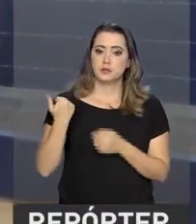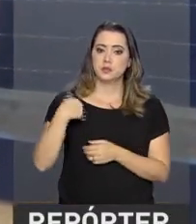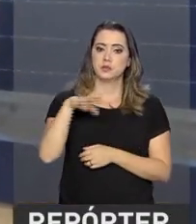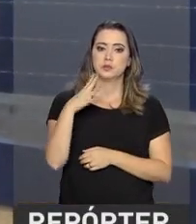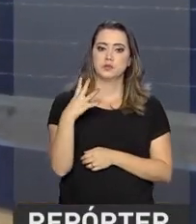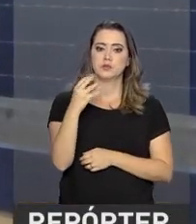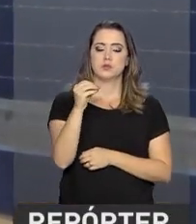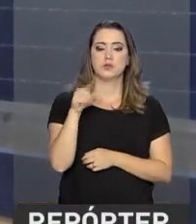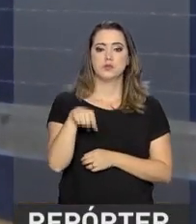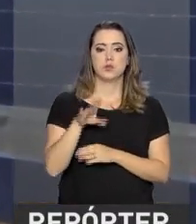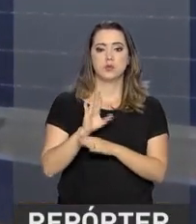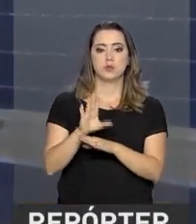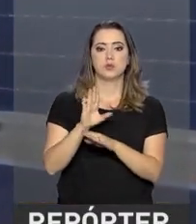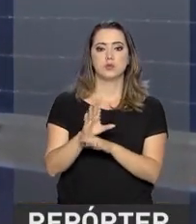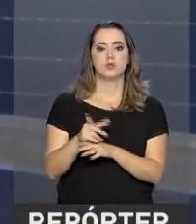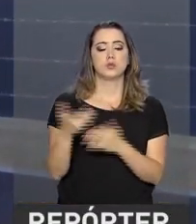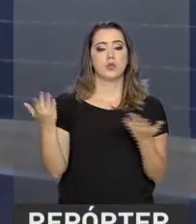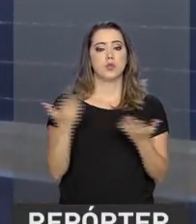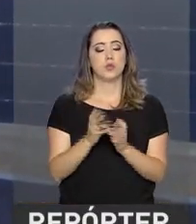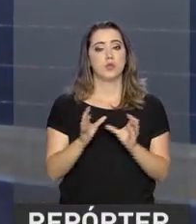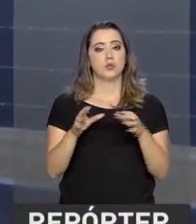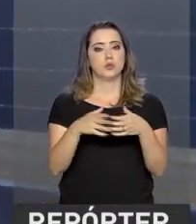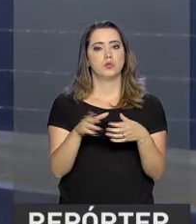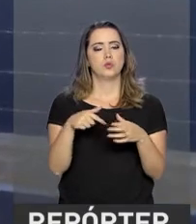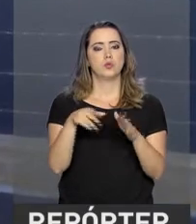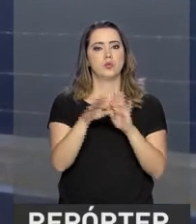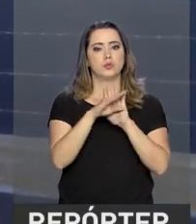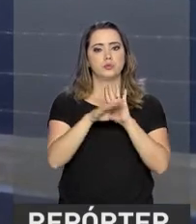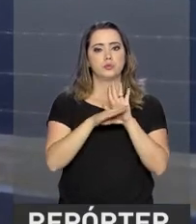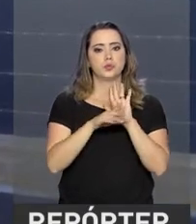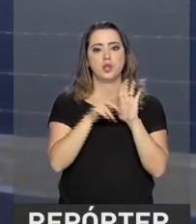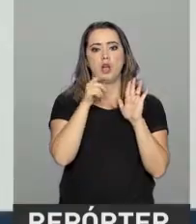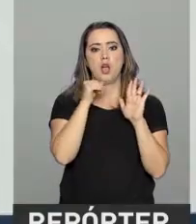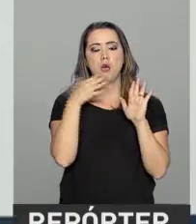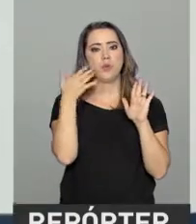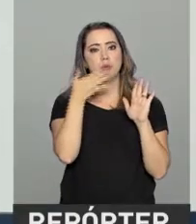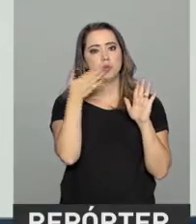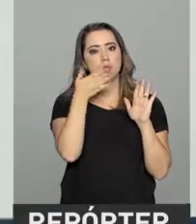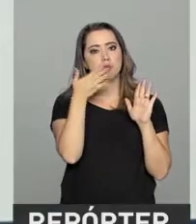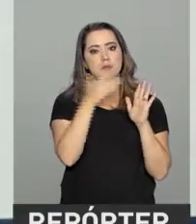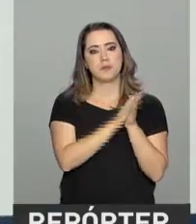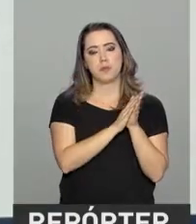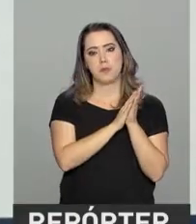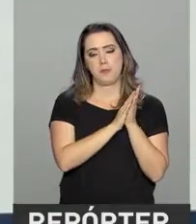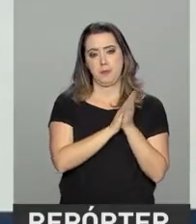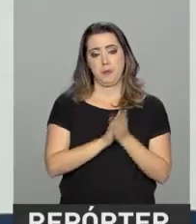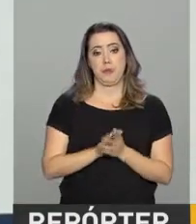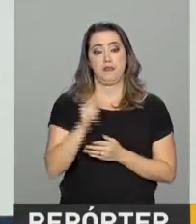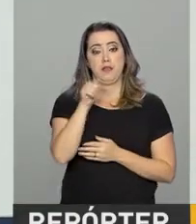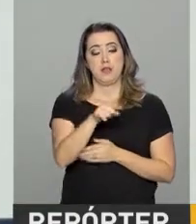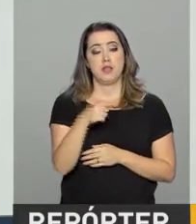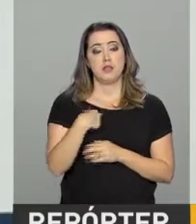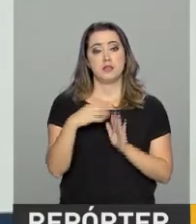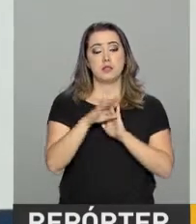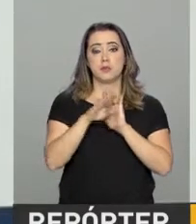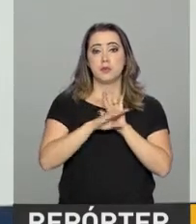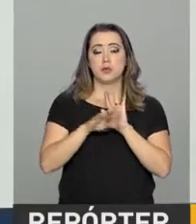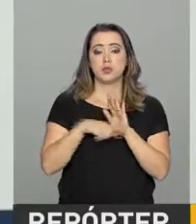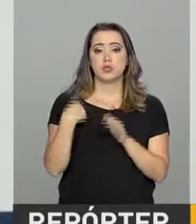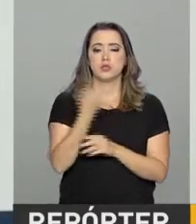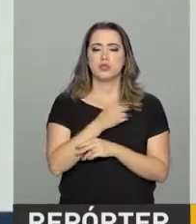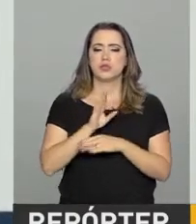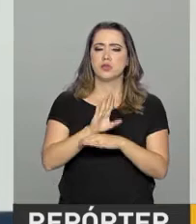de 40 que foram beneficiadas na comunidade pelo programa Água Doce. Esse projeto que hoje está nos ajudando